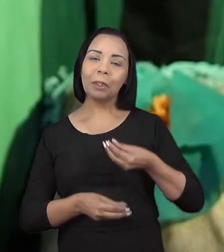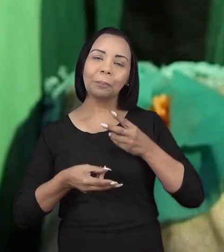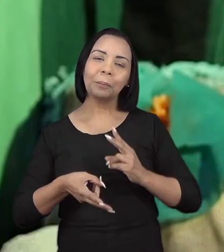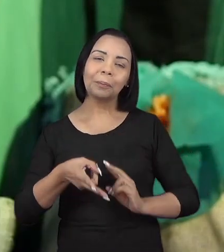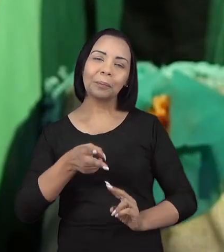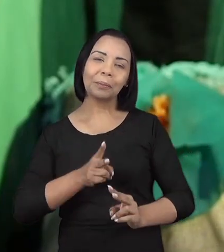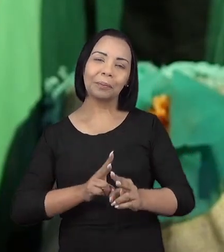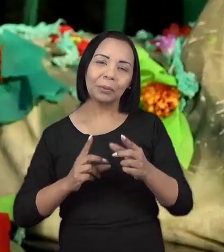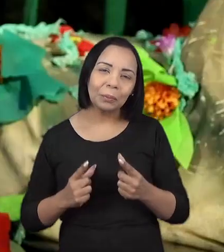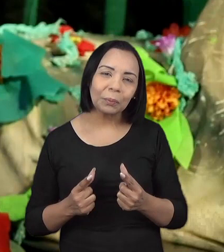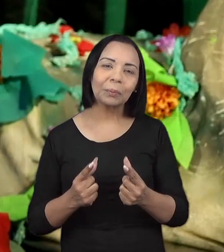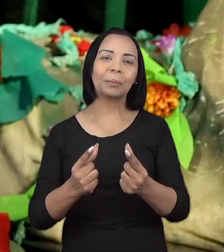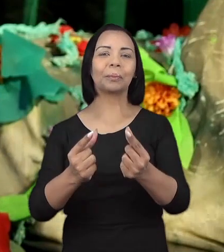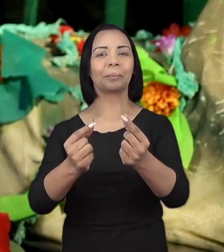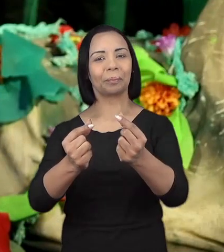sempre.